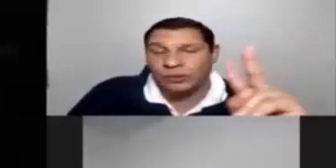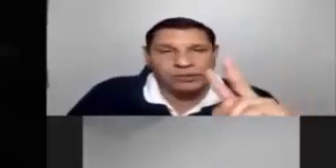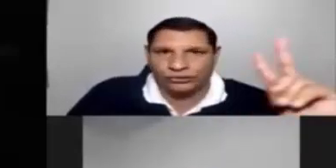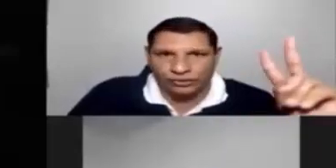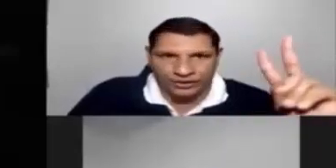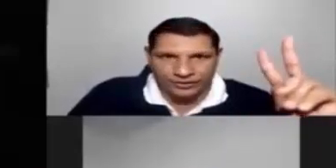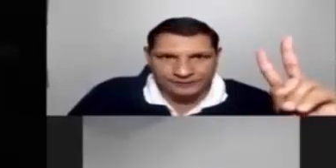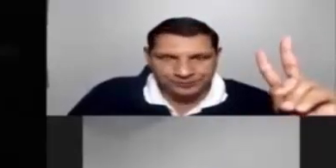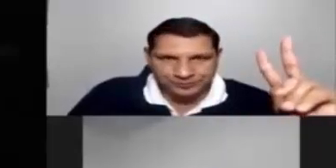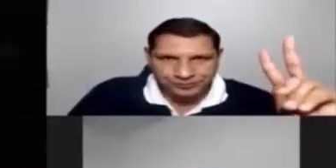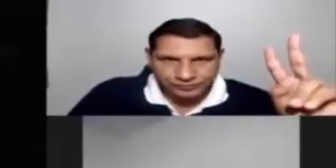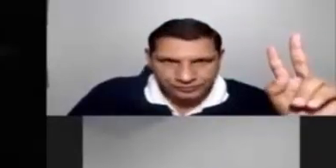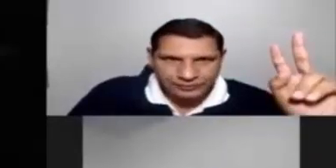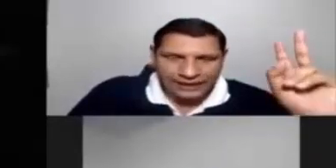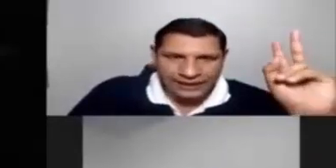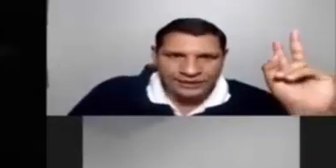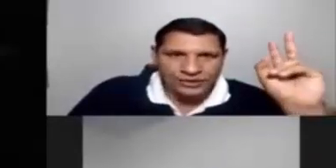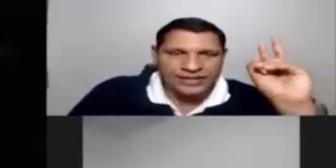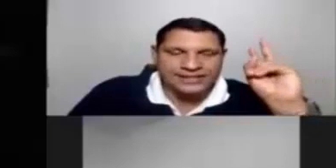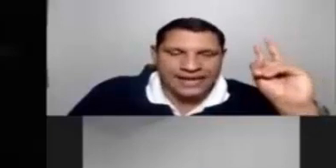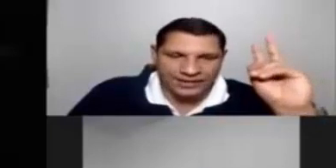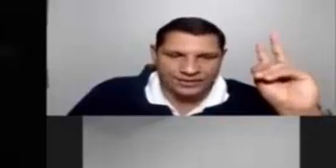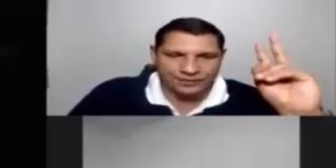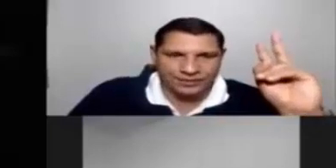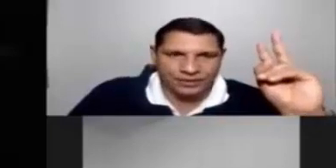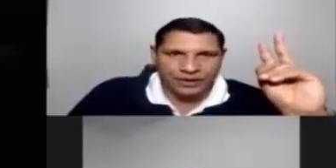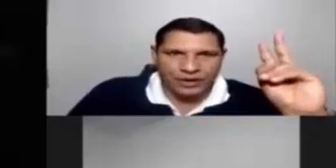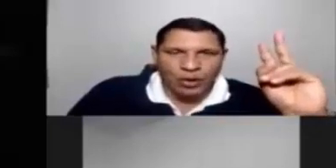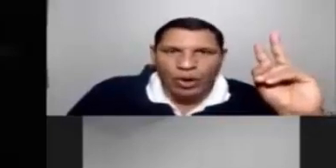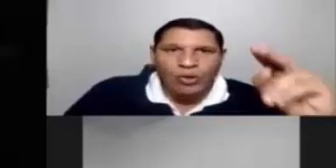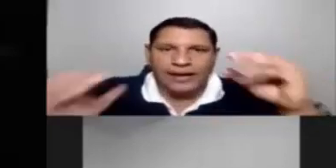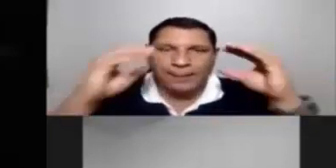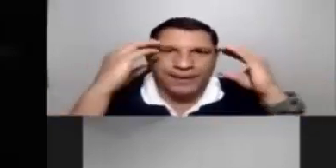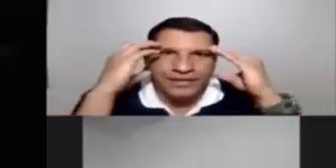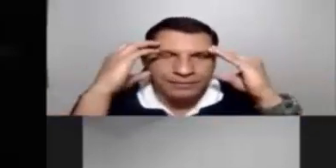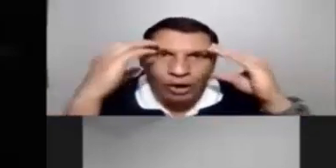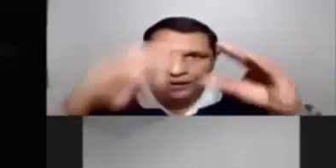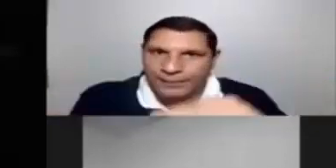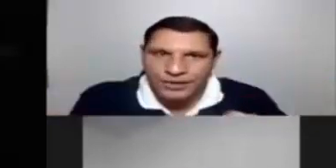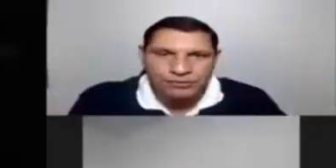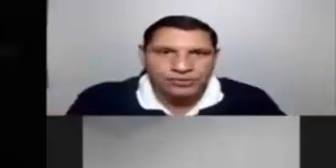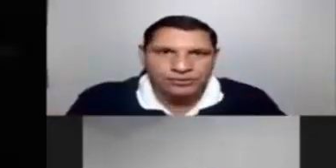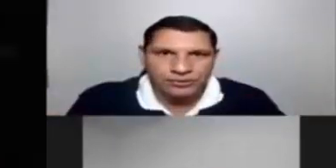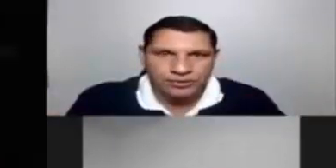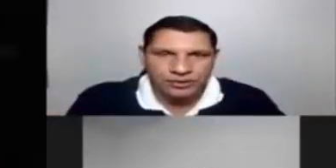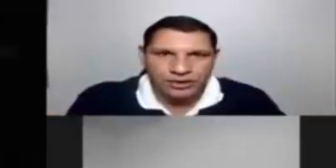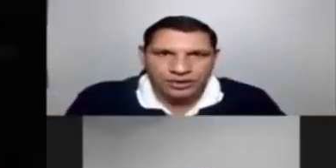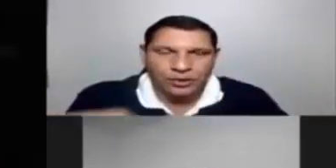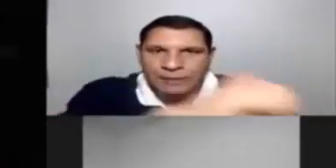só tem duas explicações. Aquele texto de Eclesiastes. Ou o cara perde a memória mesmo,